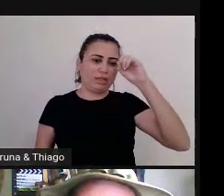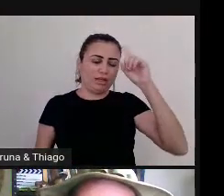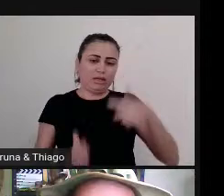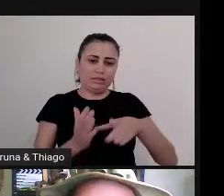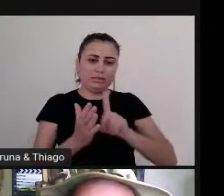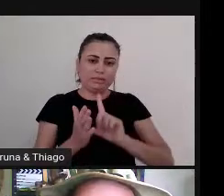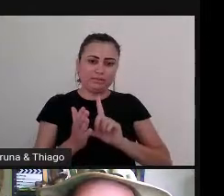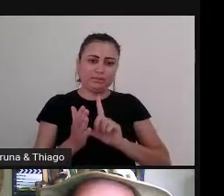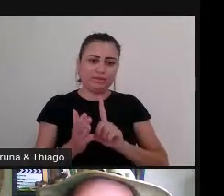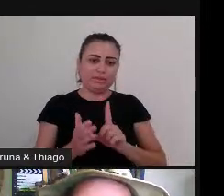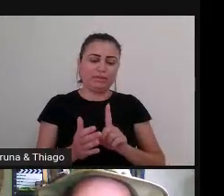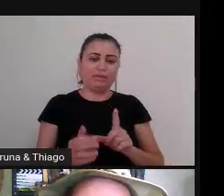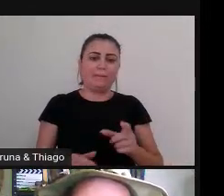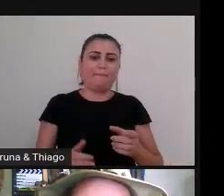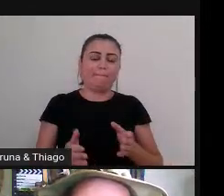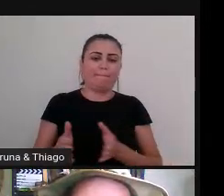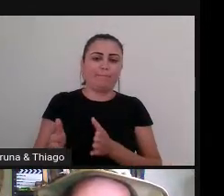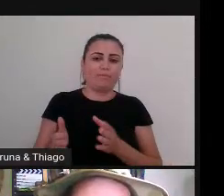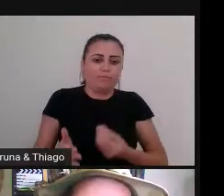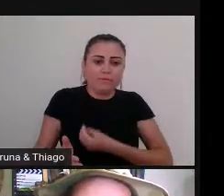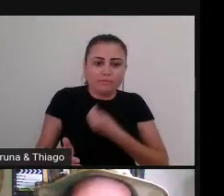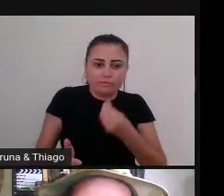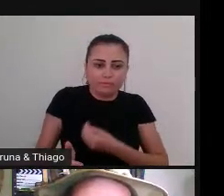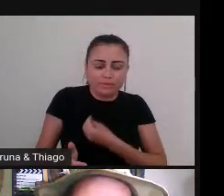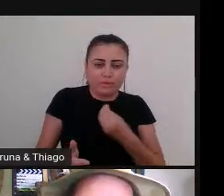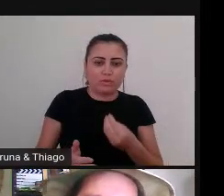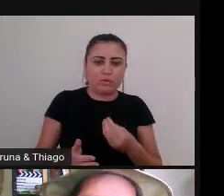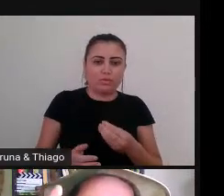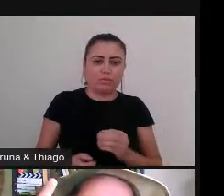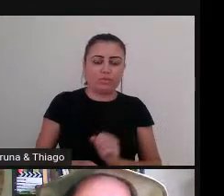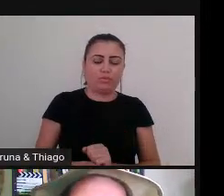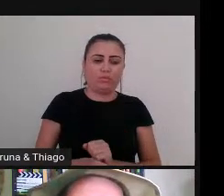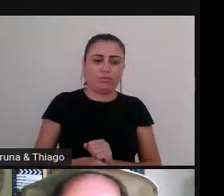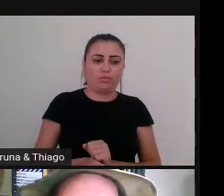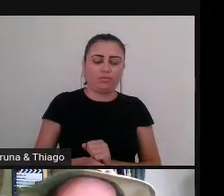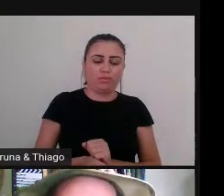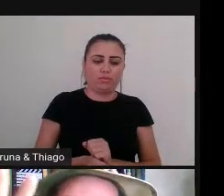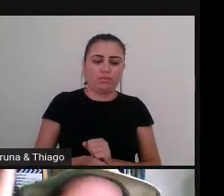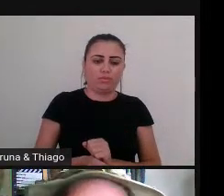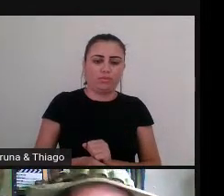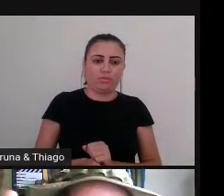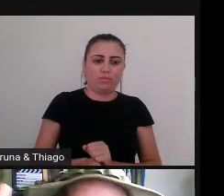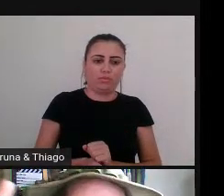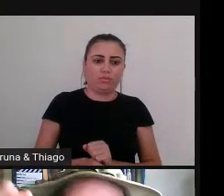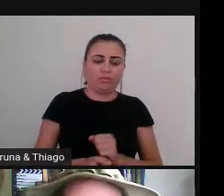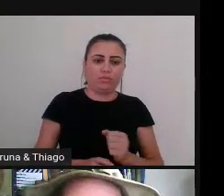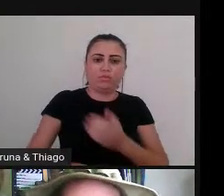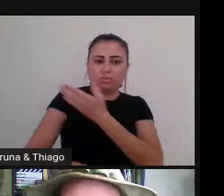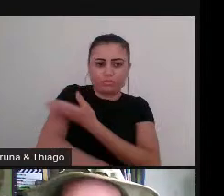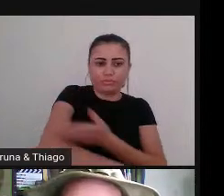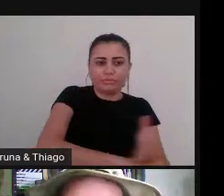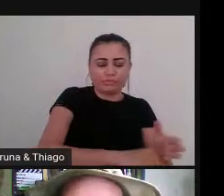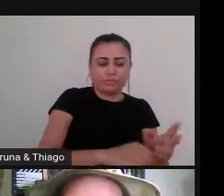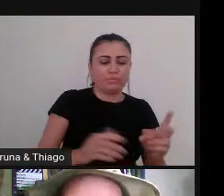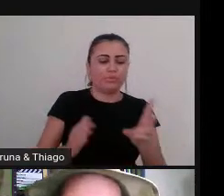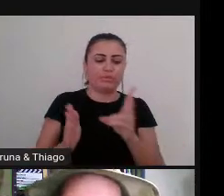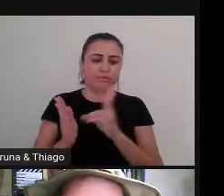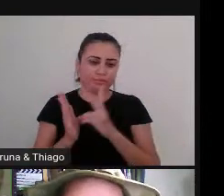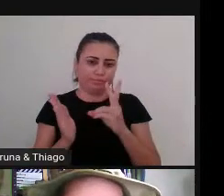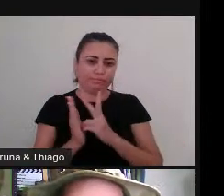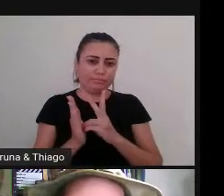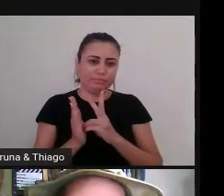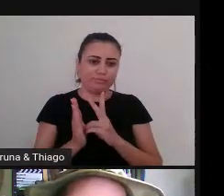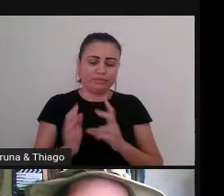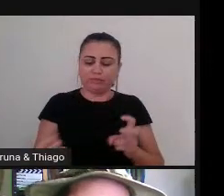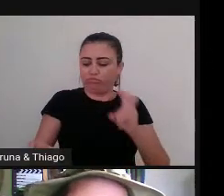né, o marimbondo, que às vezes vai defender ali a sua casinha. São meio errantes esses bichos e põe bastante a